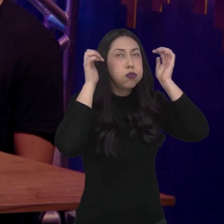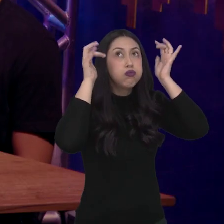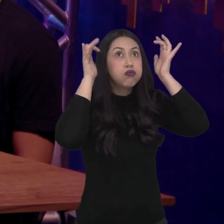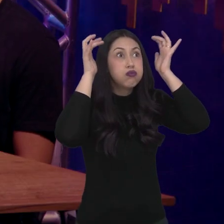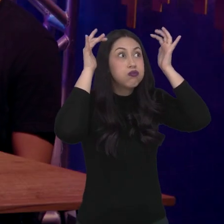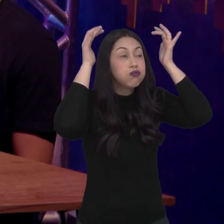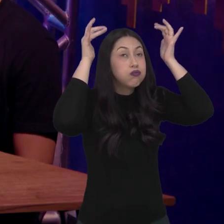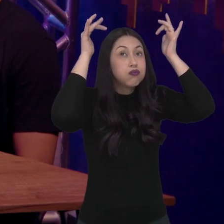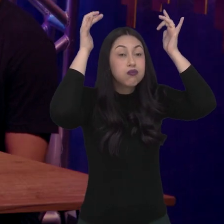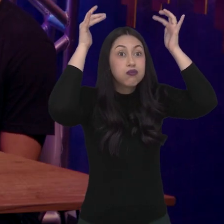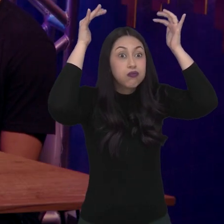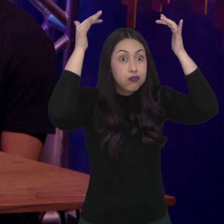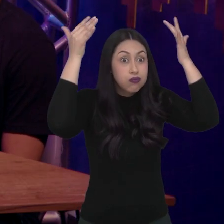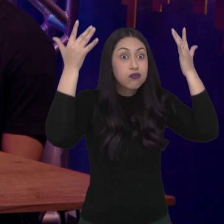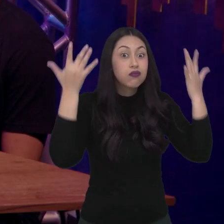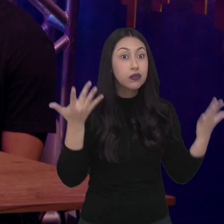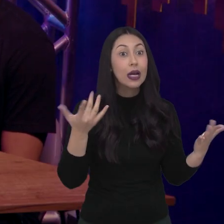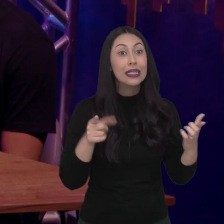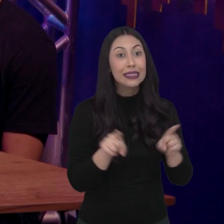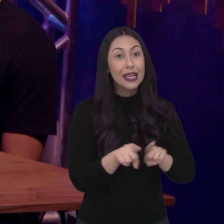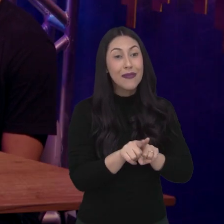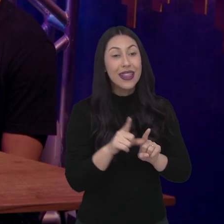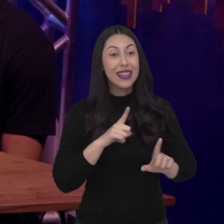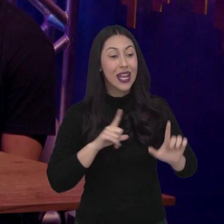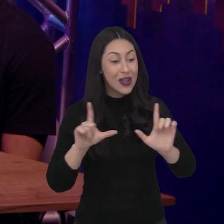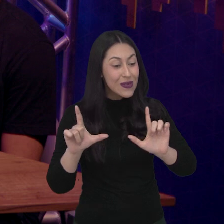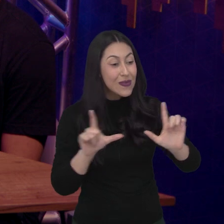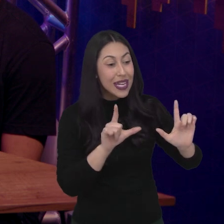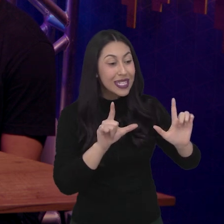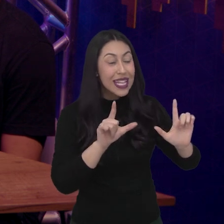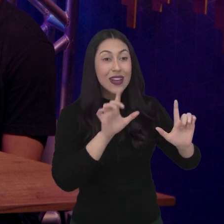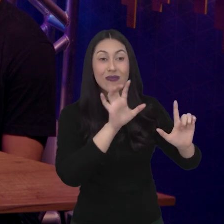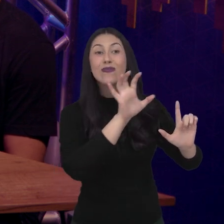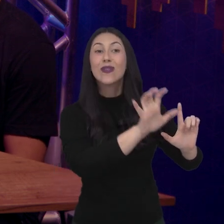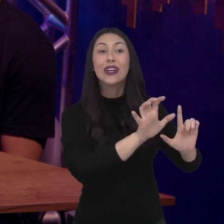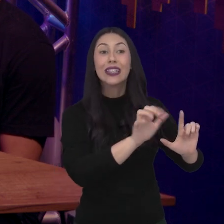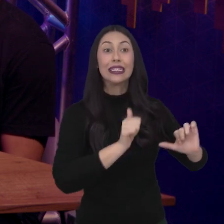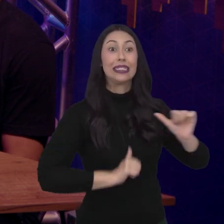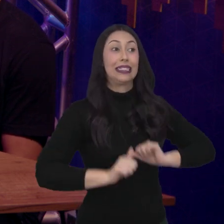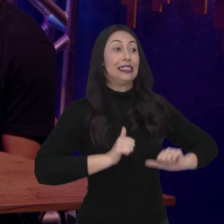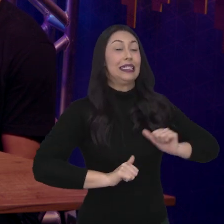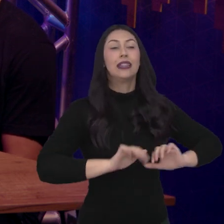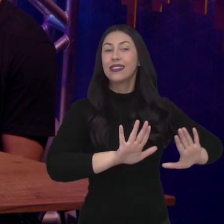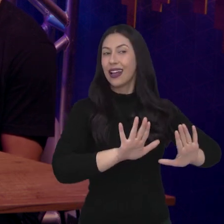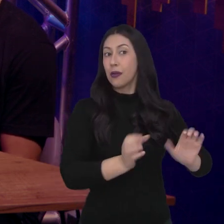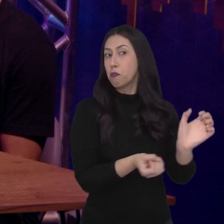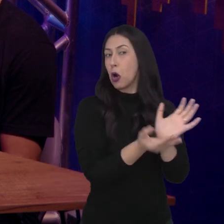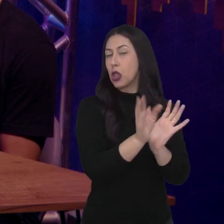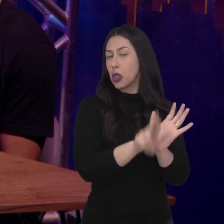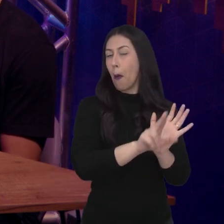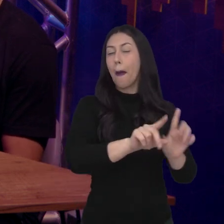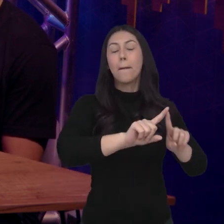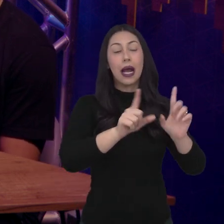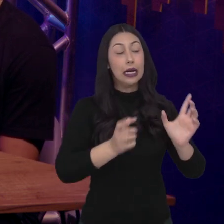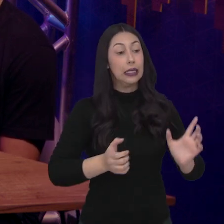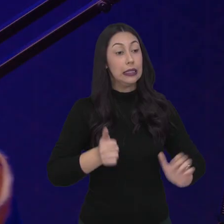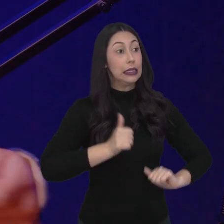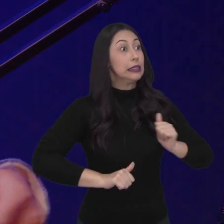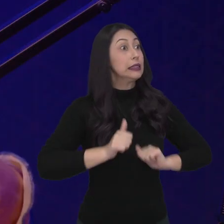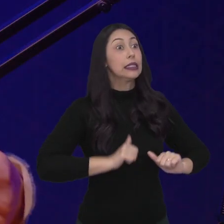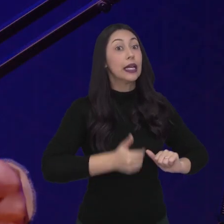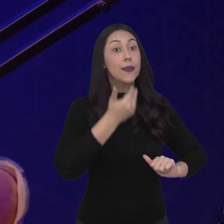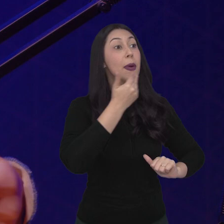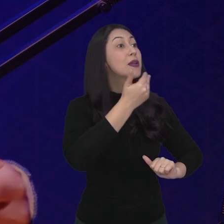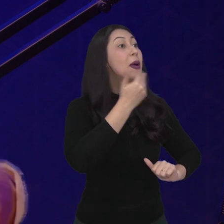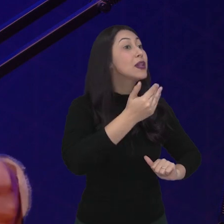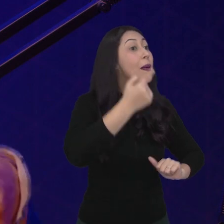turbilhão de pensamentos, de coisas, né? Exatamente. Tem até aquela cena que é bem específica, que é a ansiedade, né? Não é um spoiler, mas que a ansiedade fica